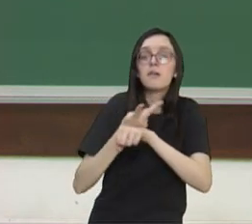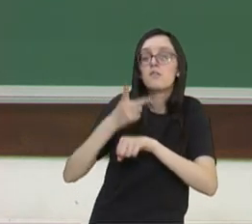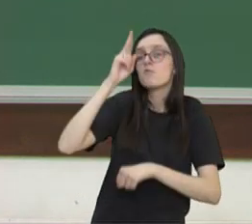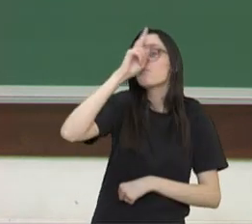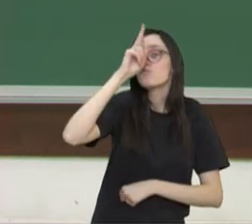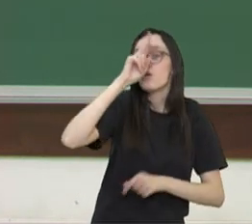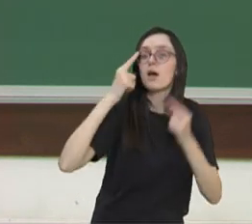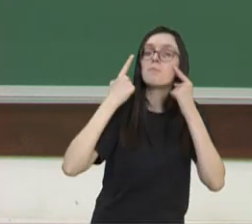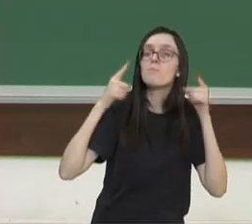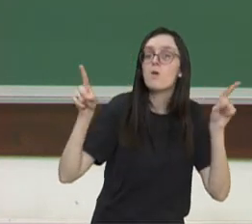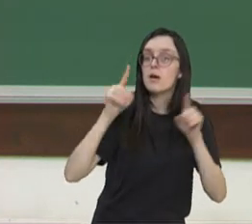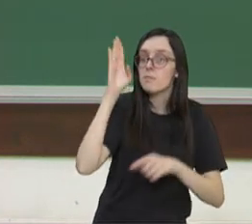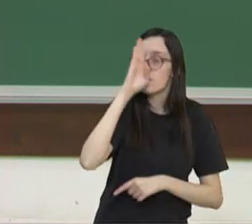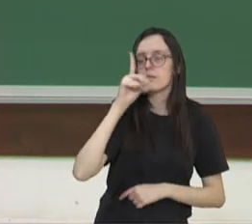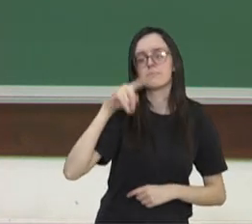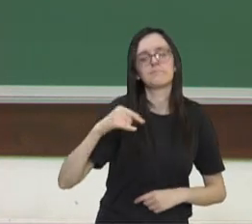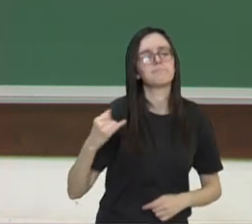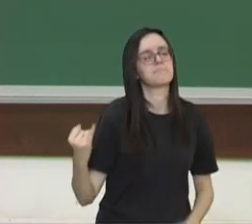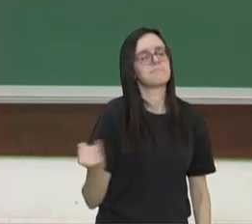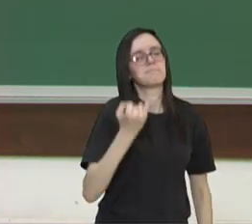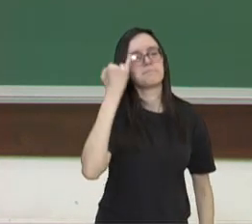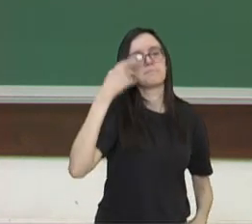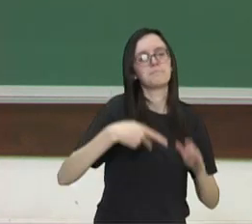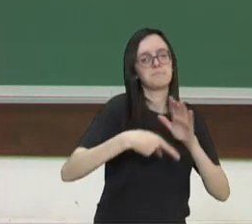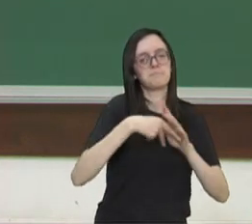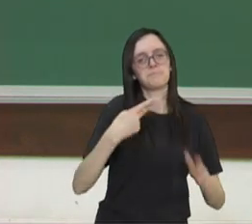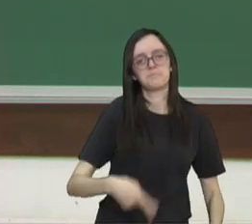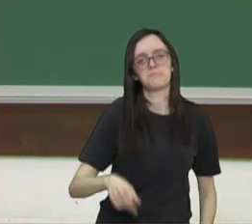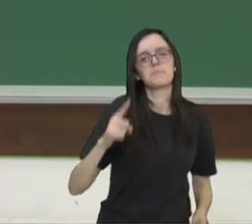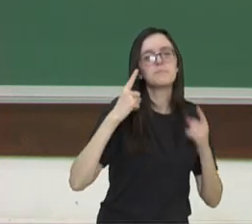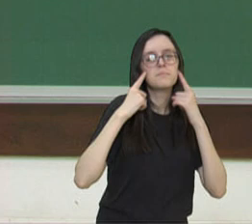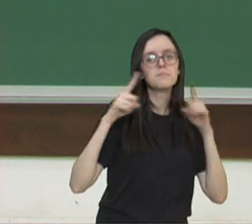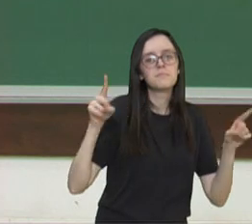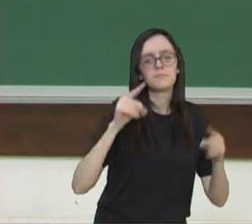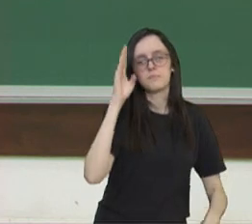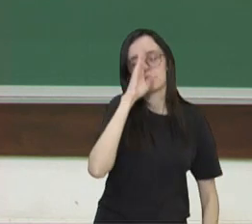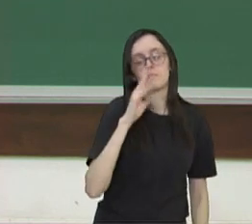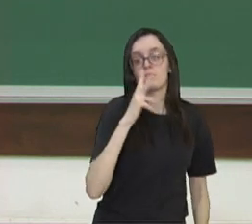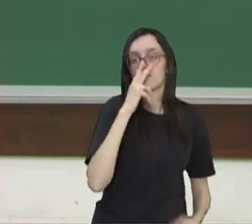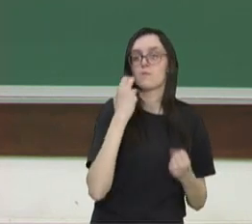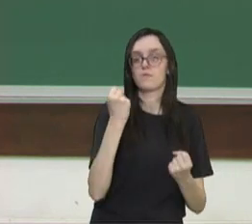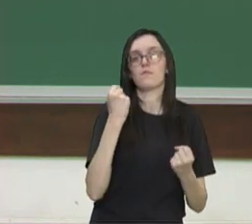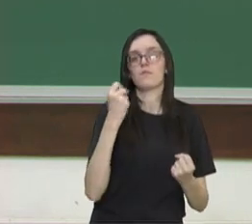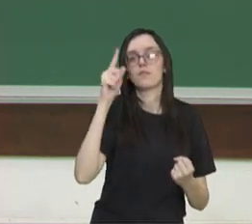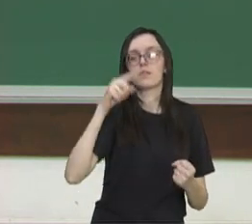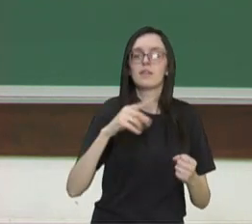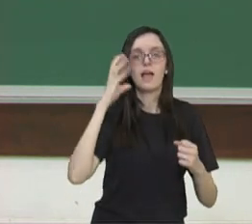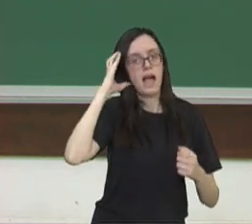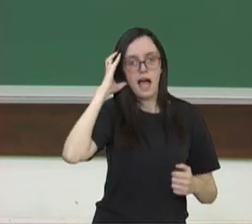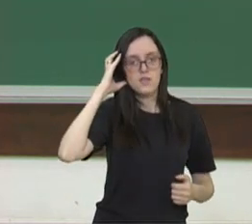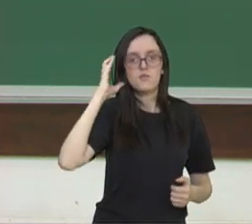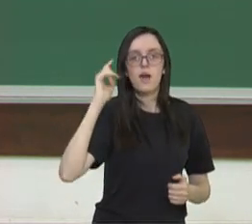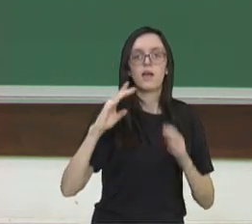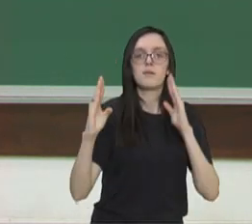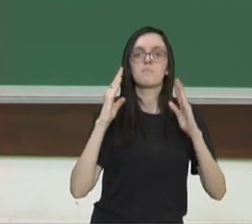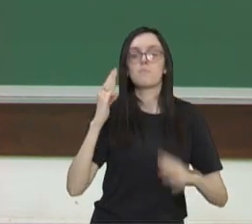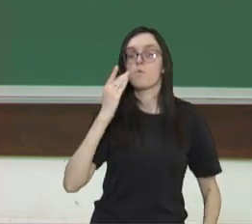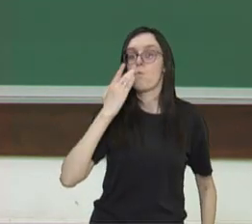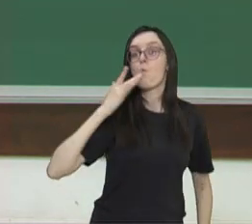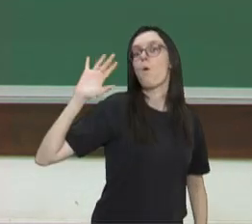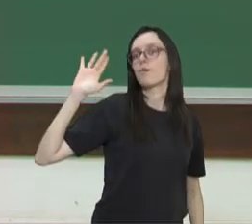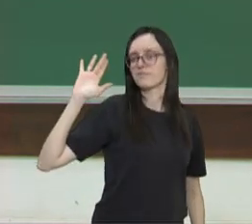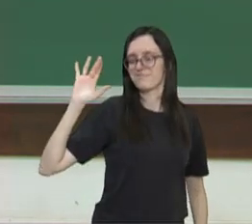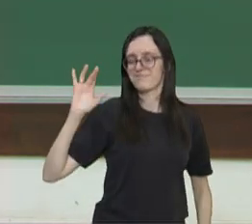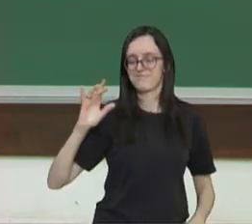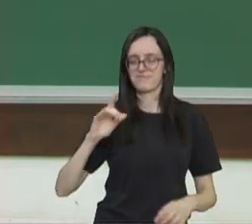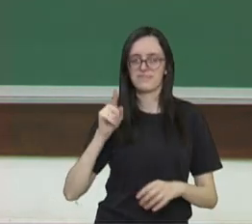brasileira, são parte importantíssima da nossa música brasileira e ganharam muita força aí com o rádio, nessa era de ouro do